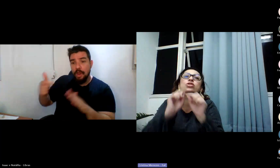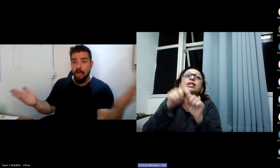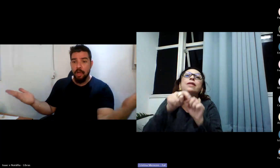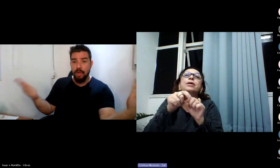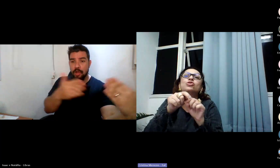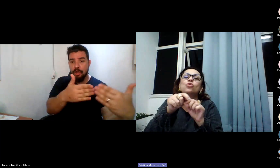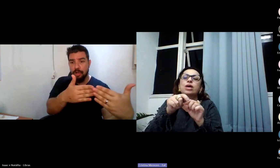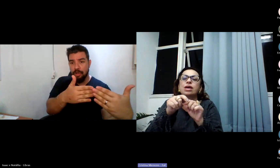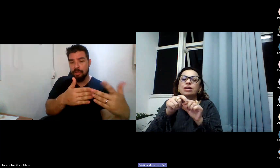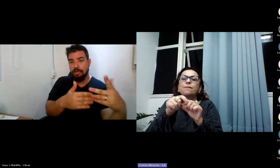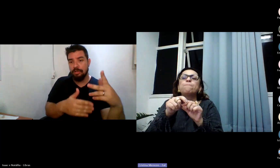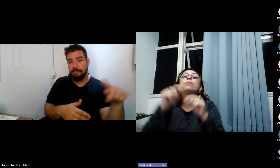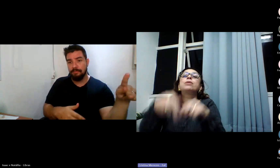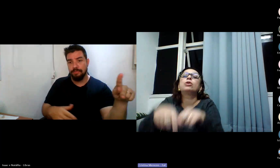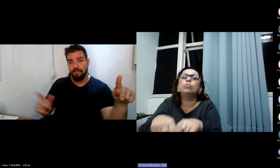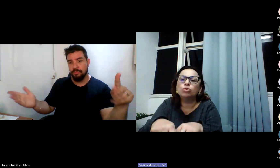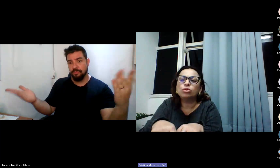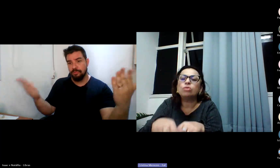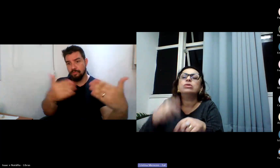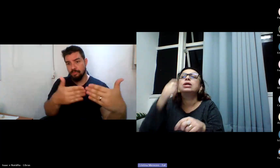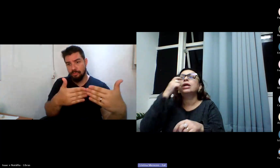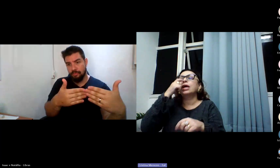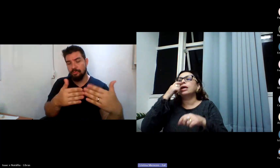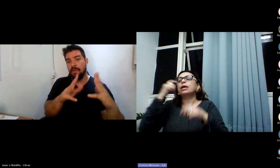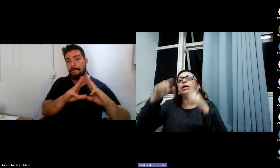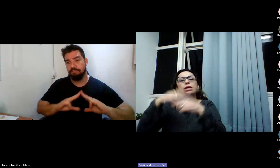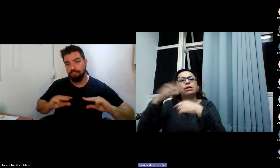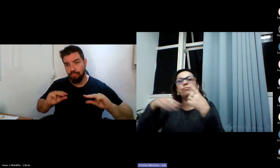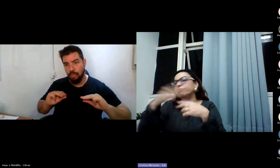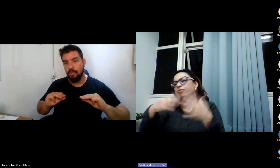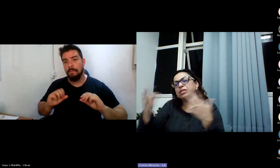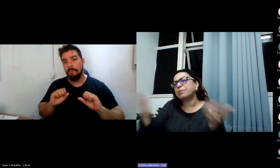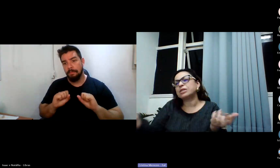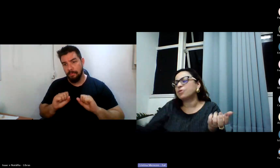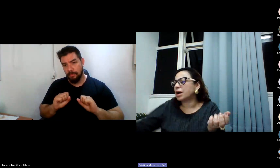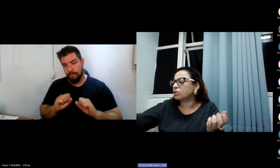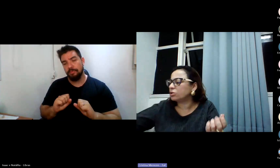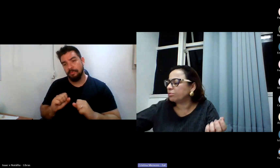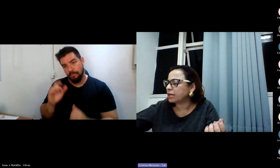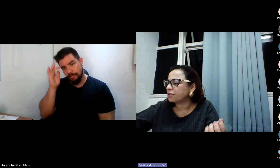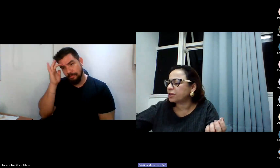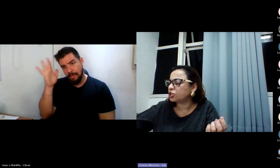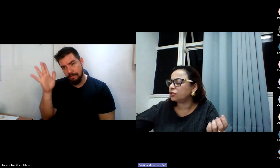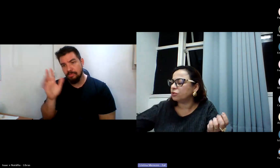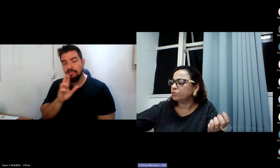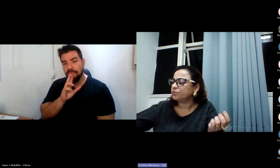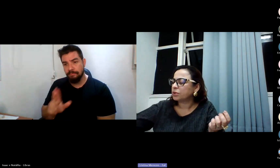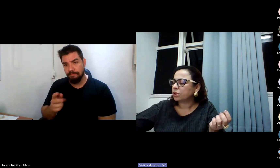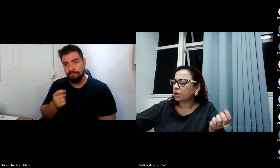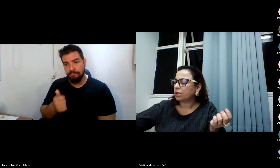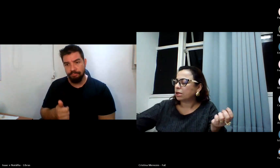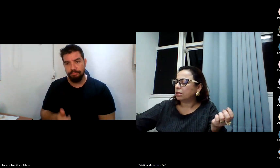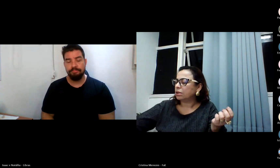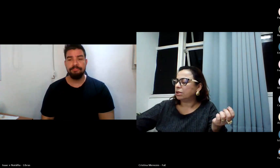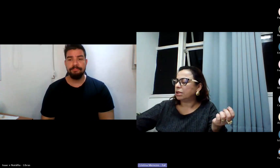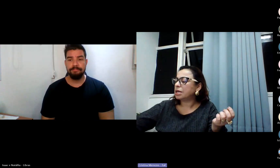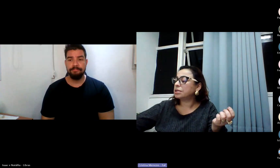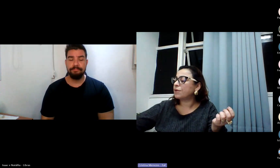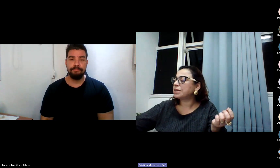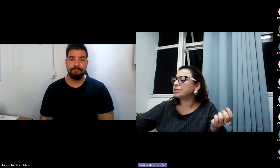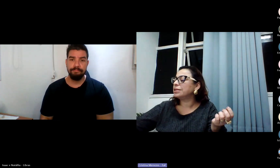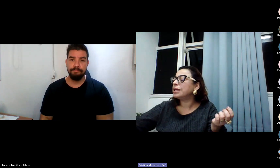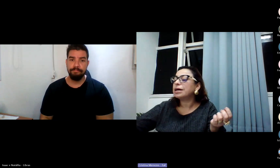contato diretamente com ela, pelo Moodle, vai ser mais fácil e mais efetivo.